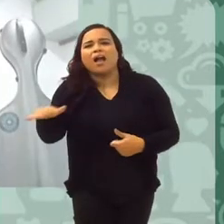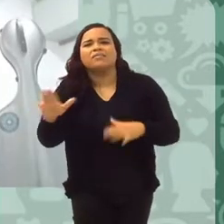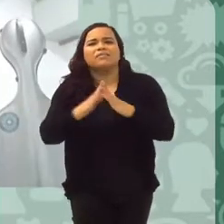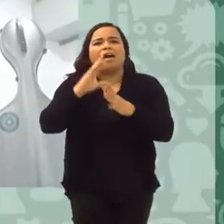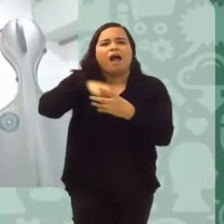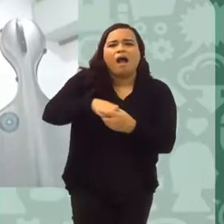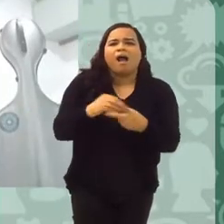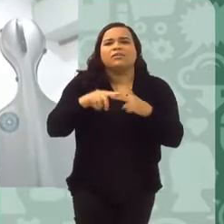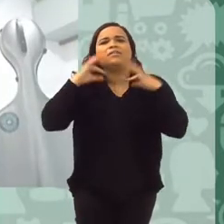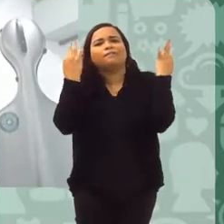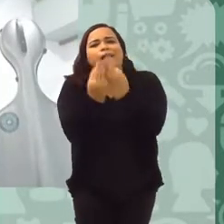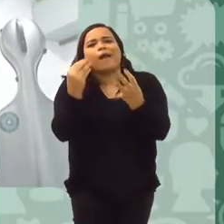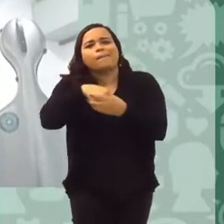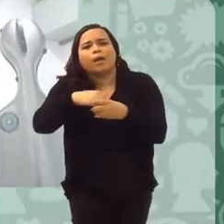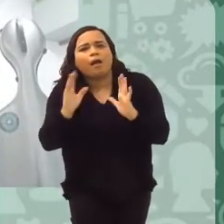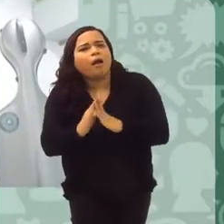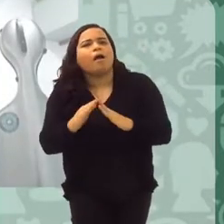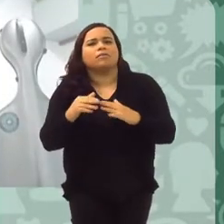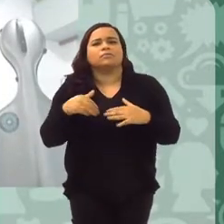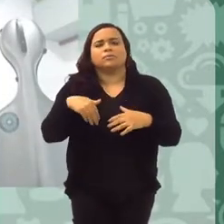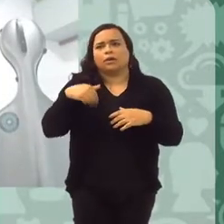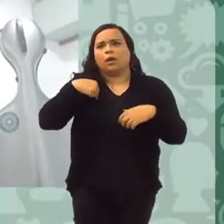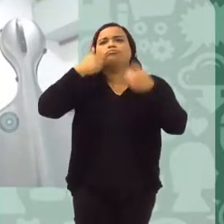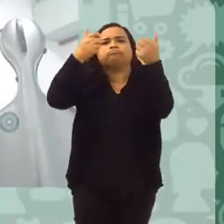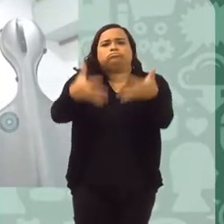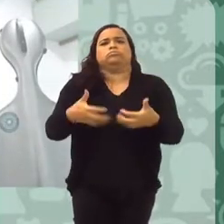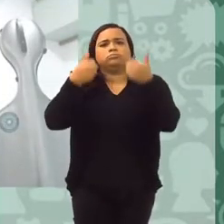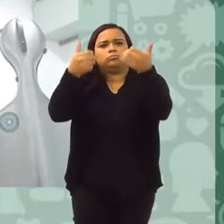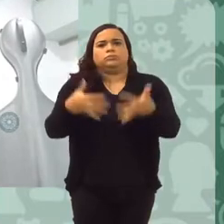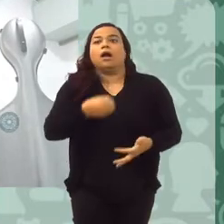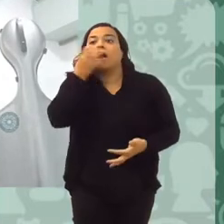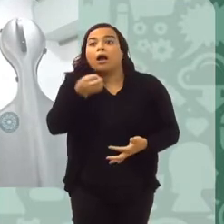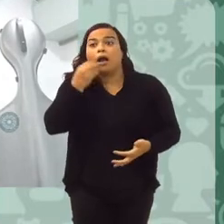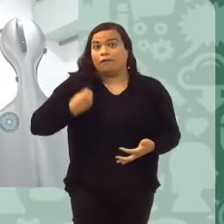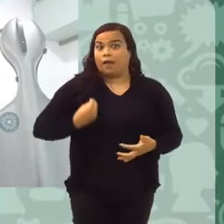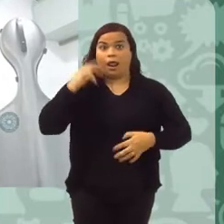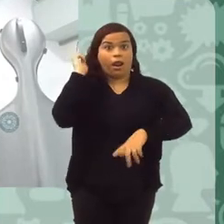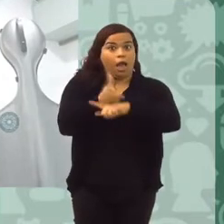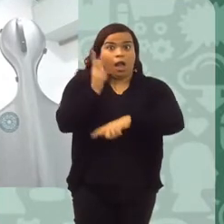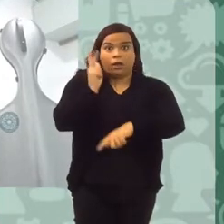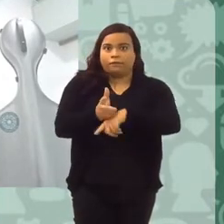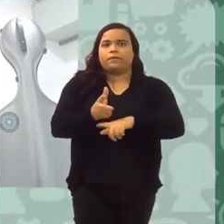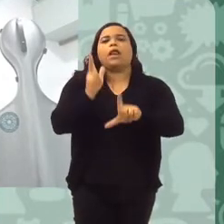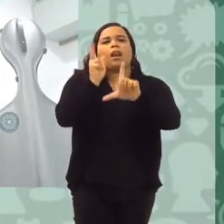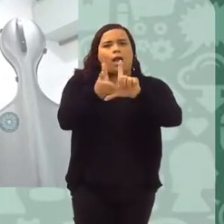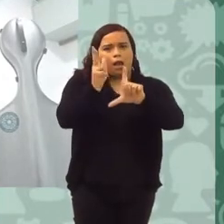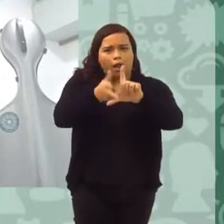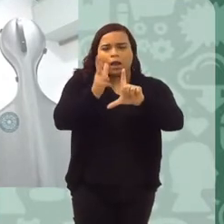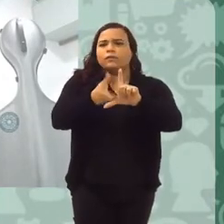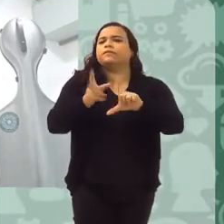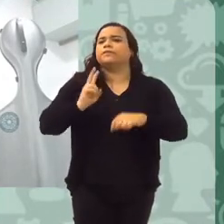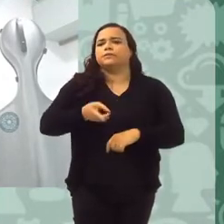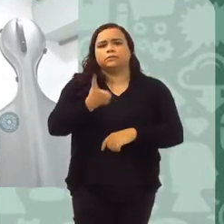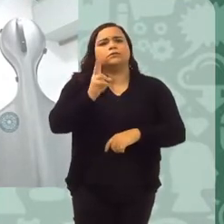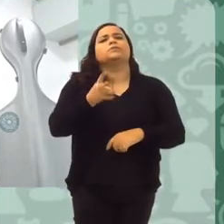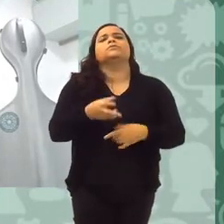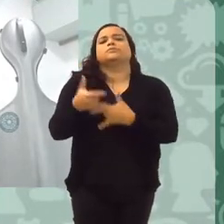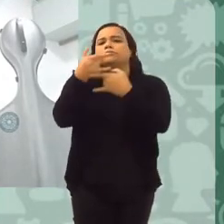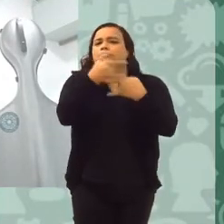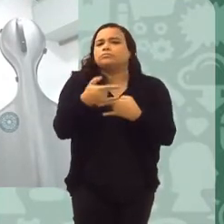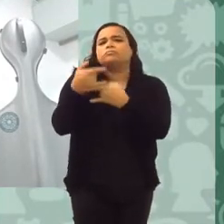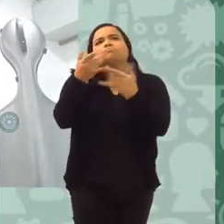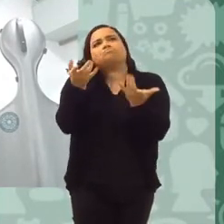em casa, para as famílias que iam ficar em casa. E Em aí, live, isso, ao em vivo, live. live no Facebook,